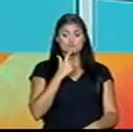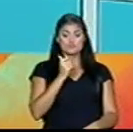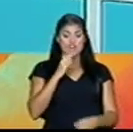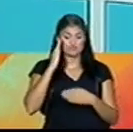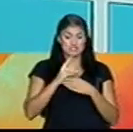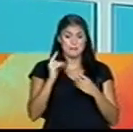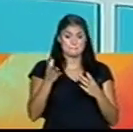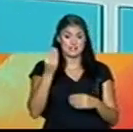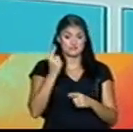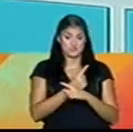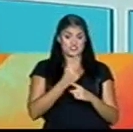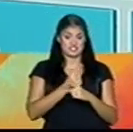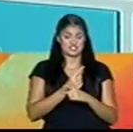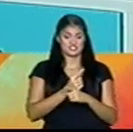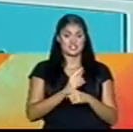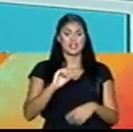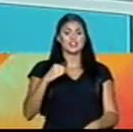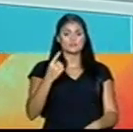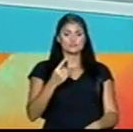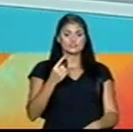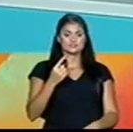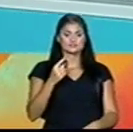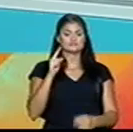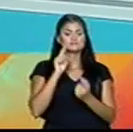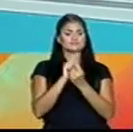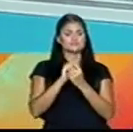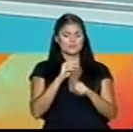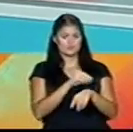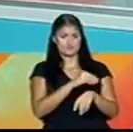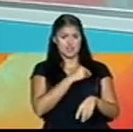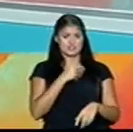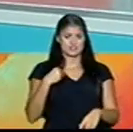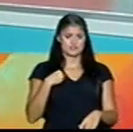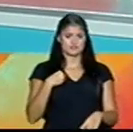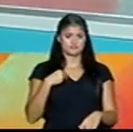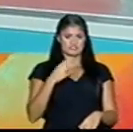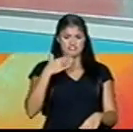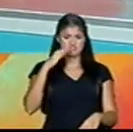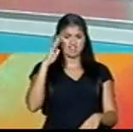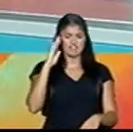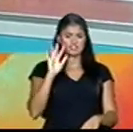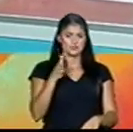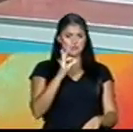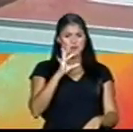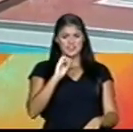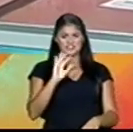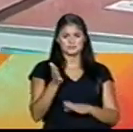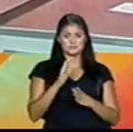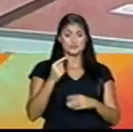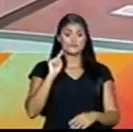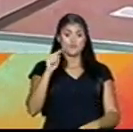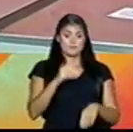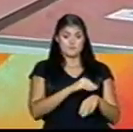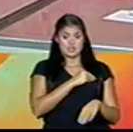achava eu. E, entretanto, numa consulta de rotina, perto dos meus 40 anos, decidi, vou à médica, quero fazer